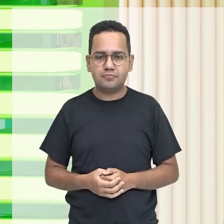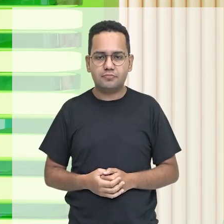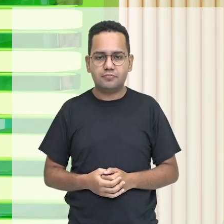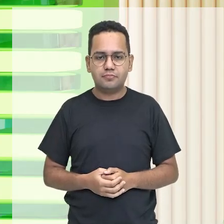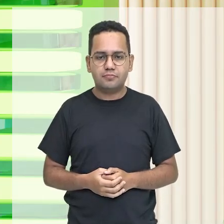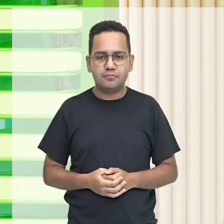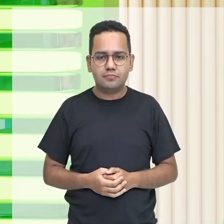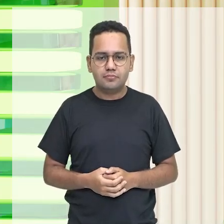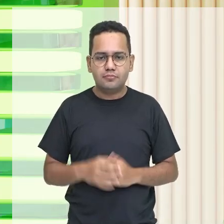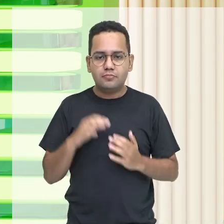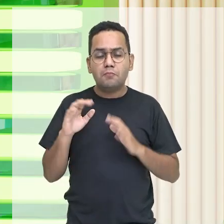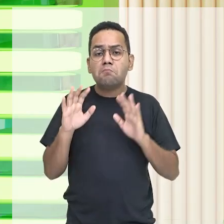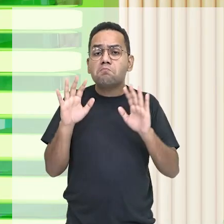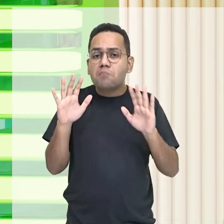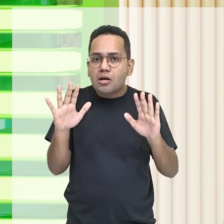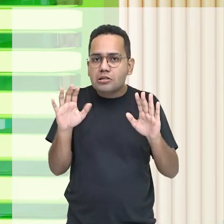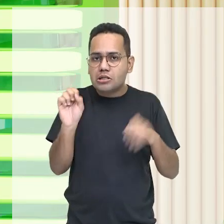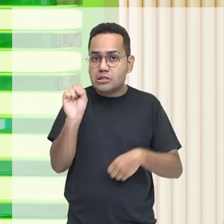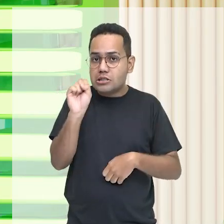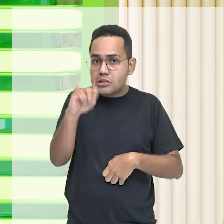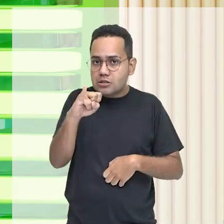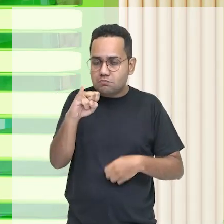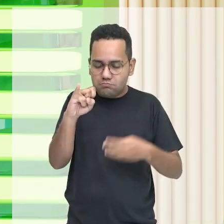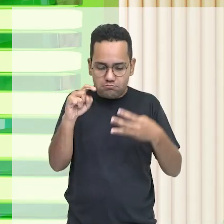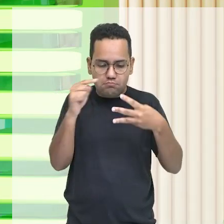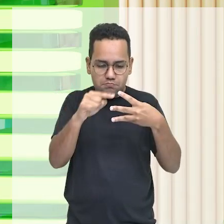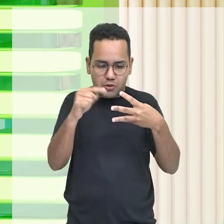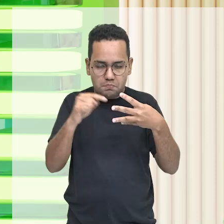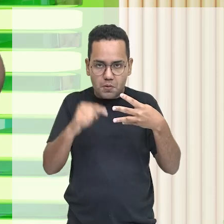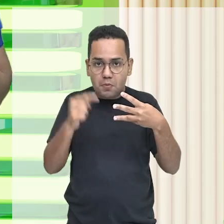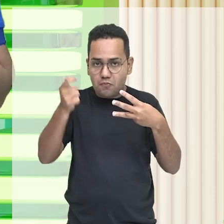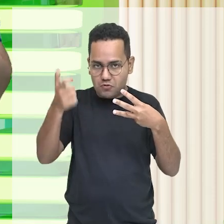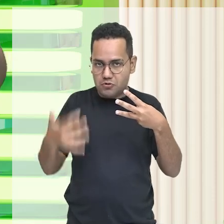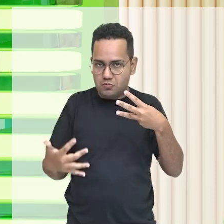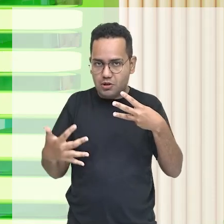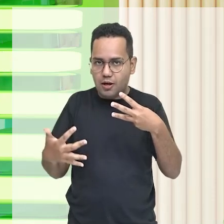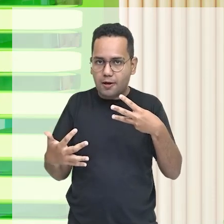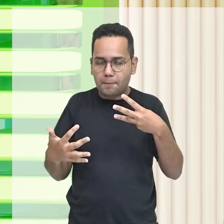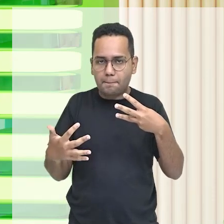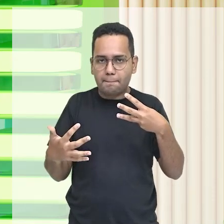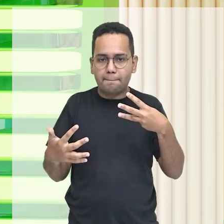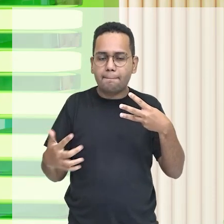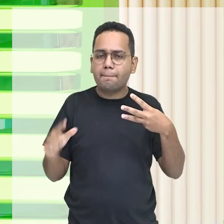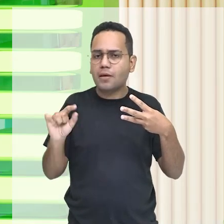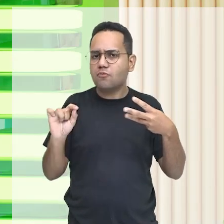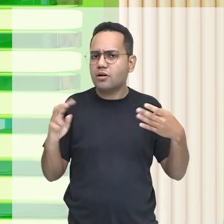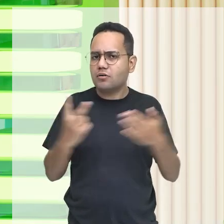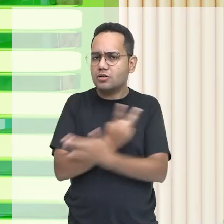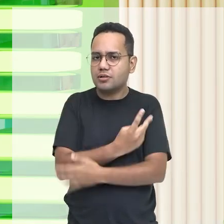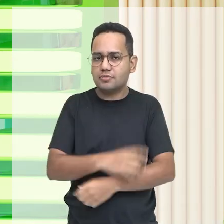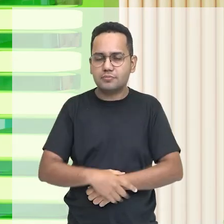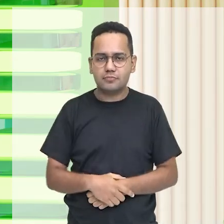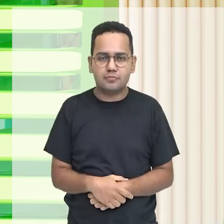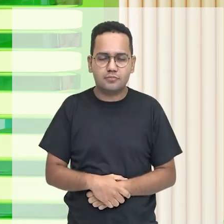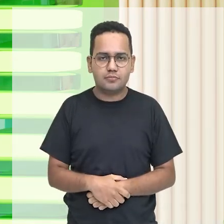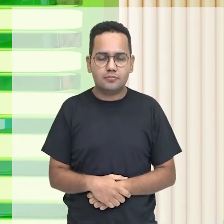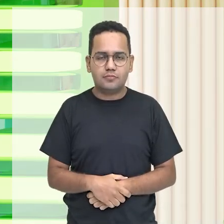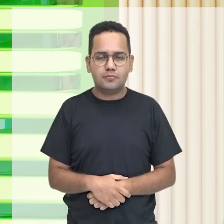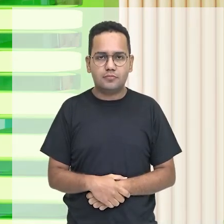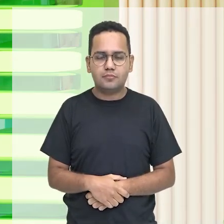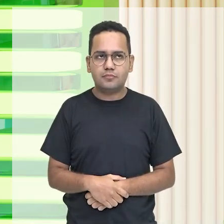quando se fala aí nesses três processos, você percebe que esses processos envolvem